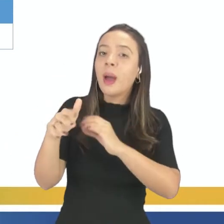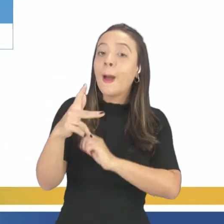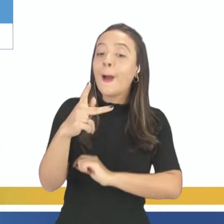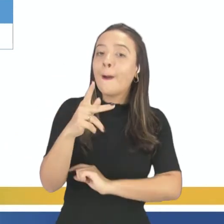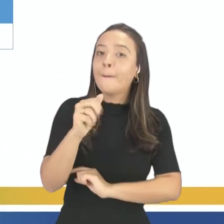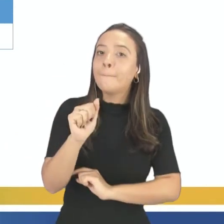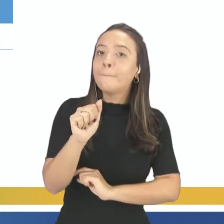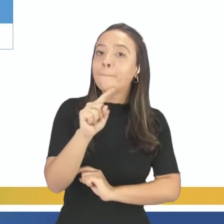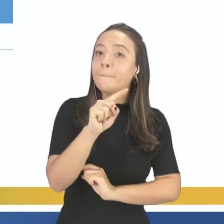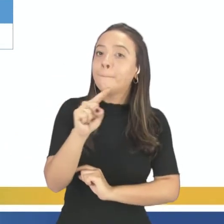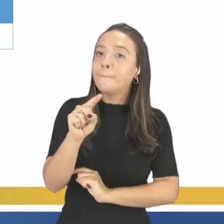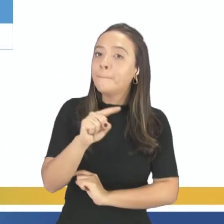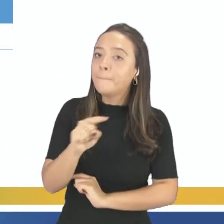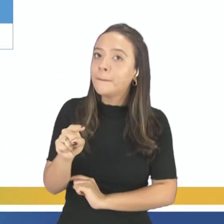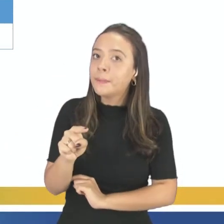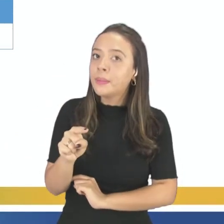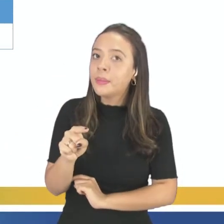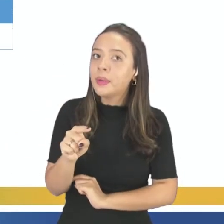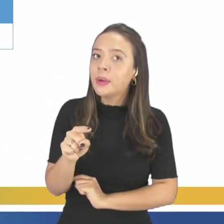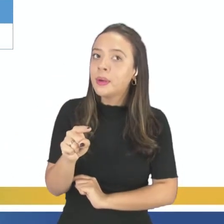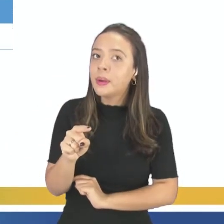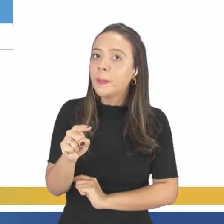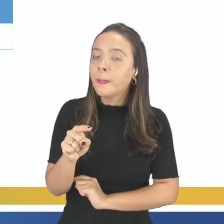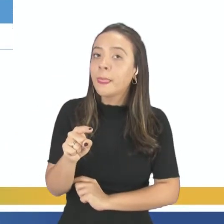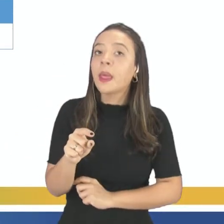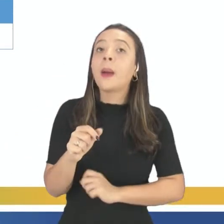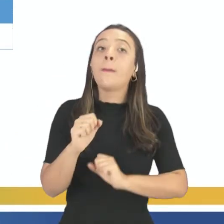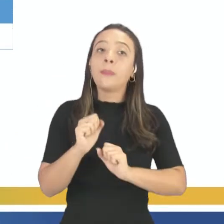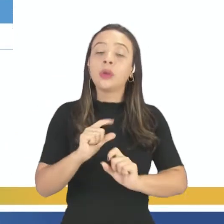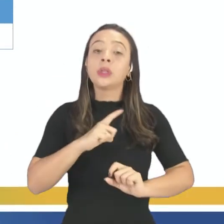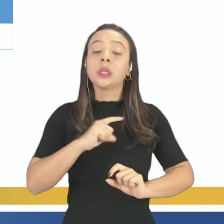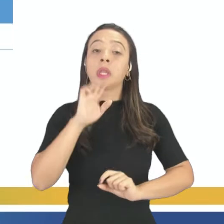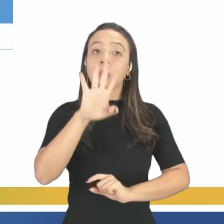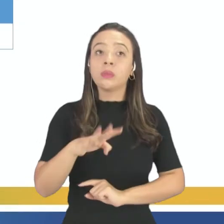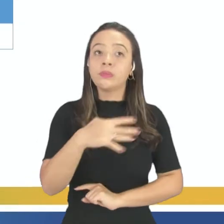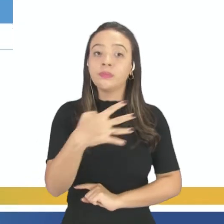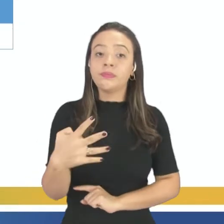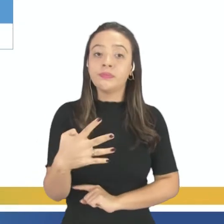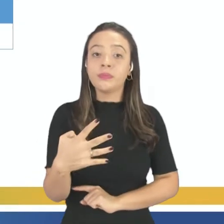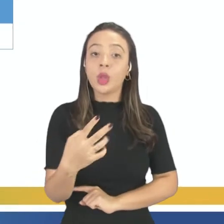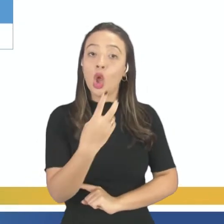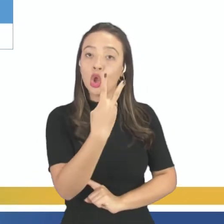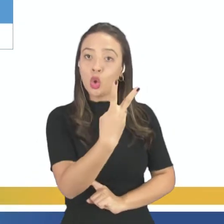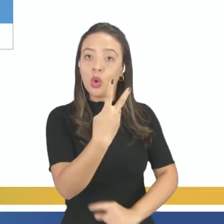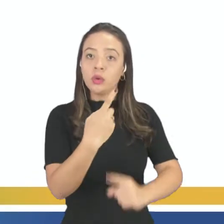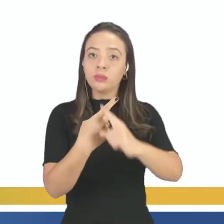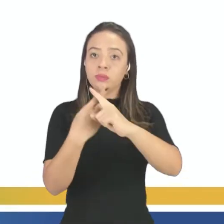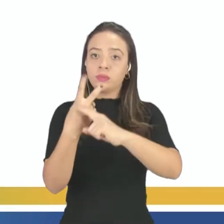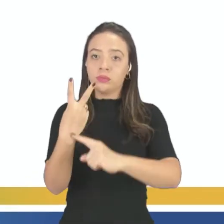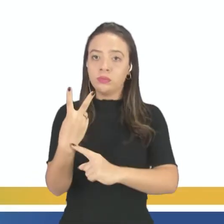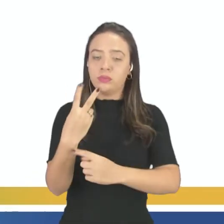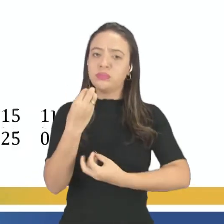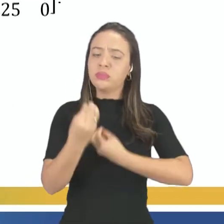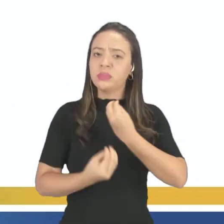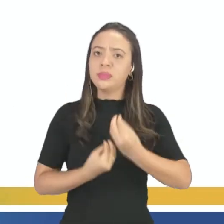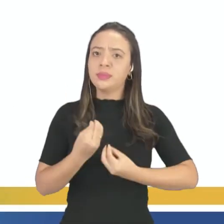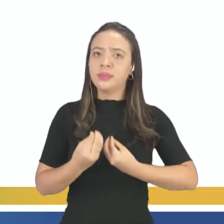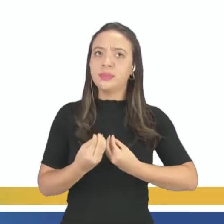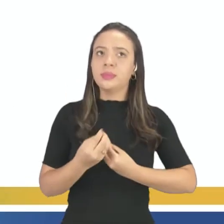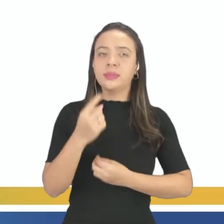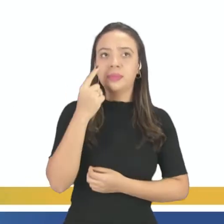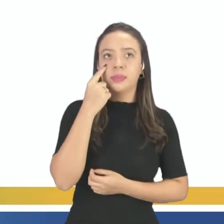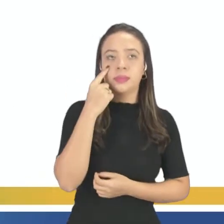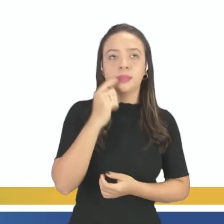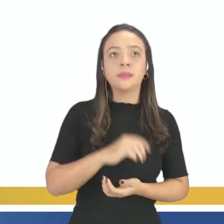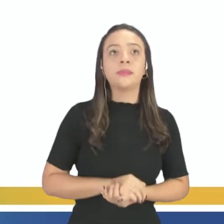mensagem paz, pode se tornar uma matriz 2x2 da seguinte forma. Então acompanha